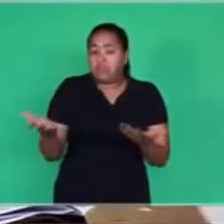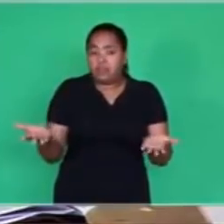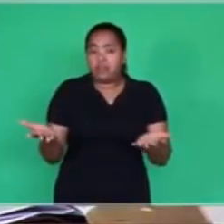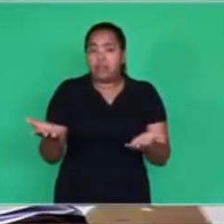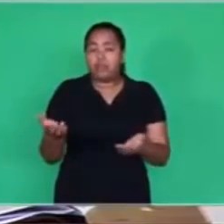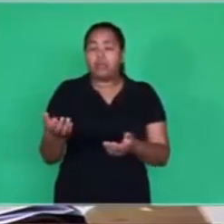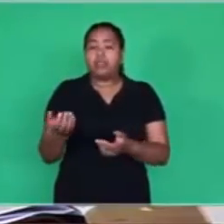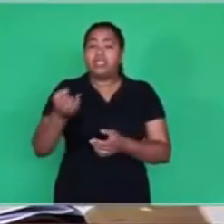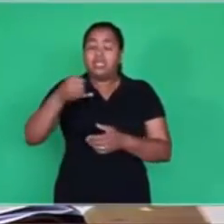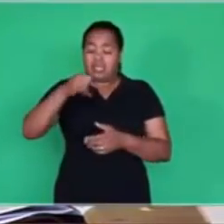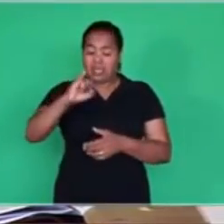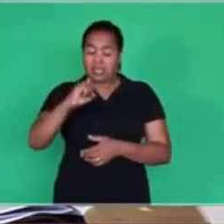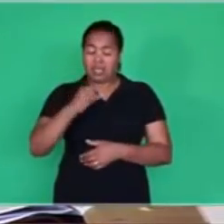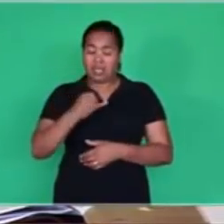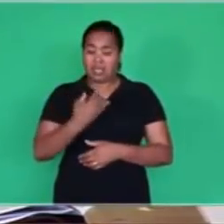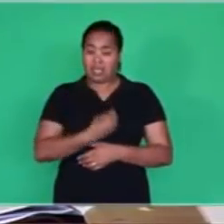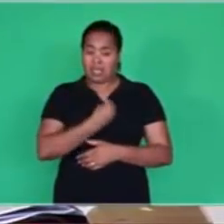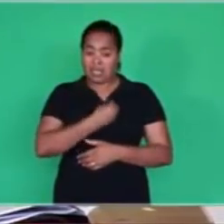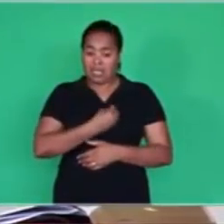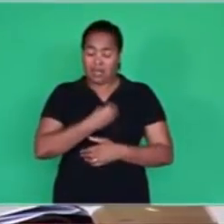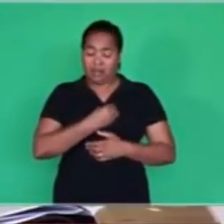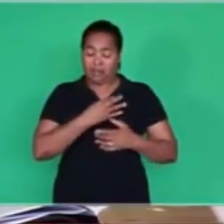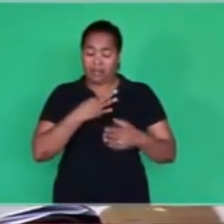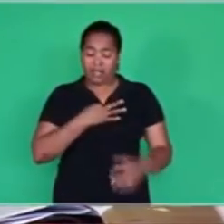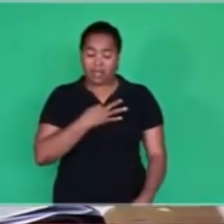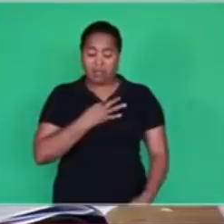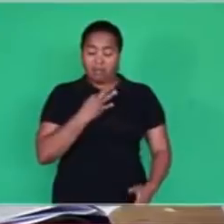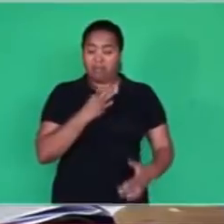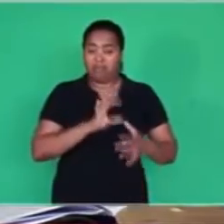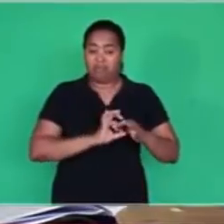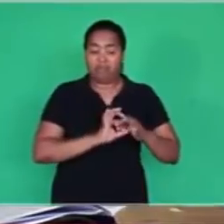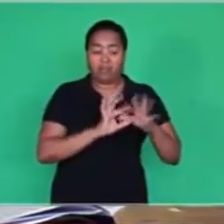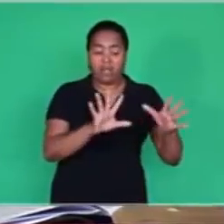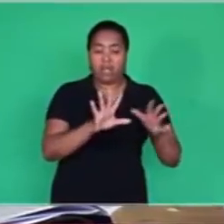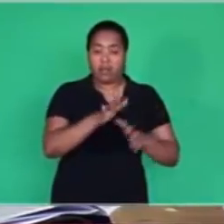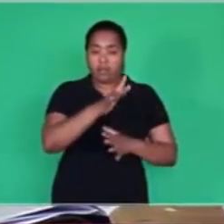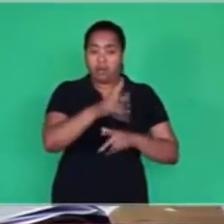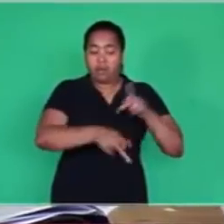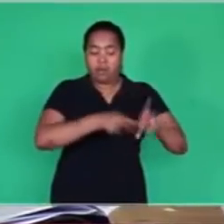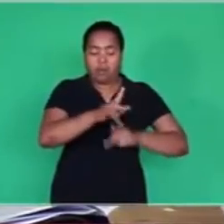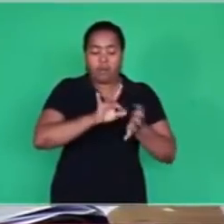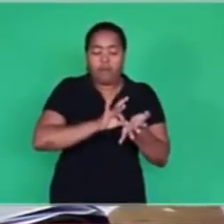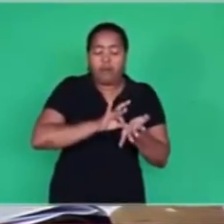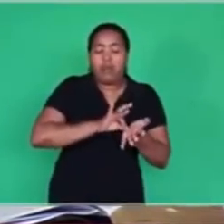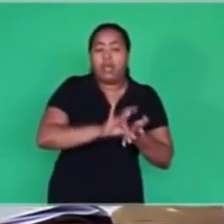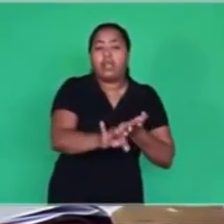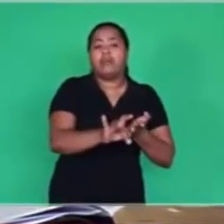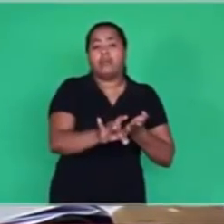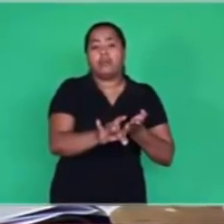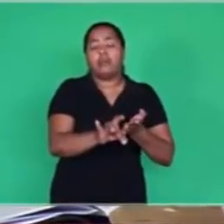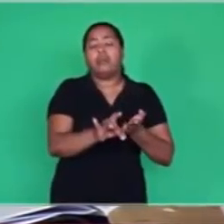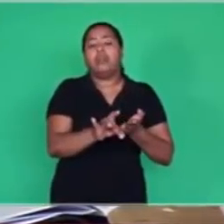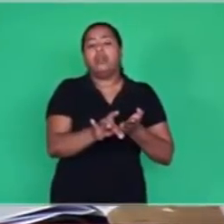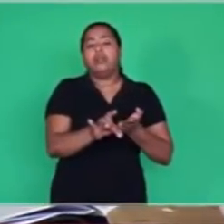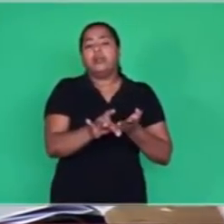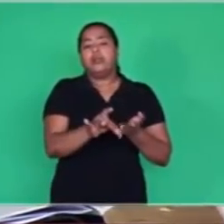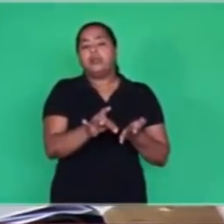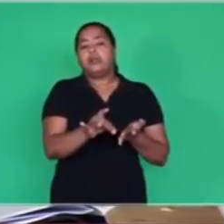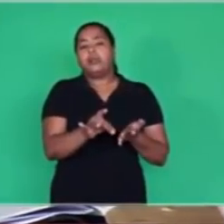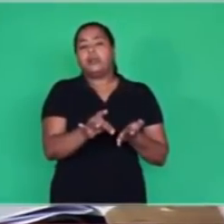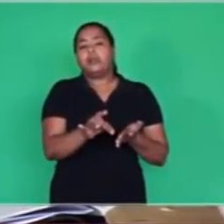colocar à disposição dos inimigos, para eles, os inimigos que estão